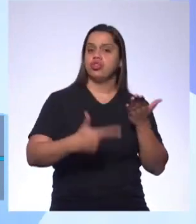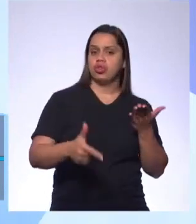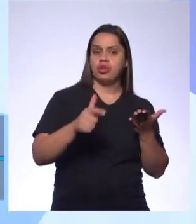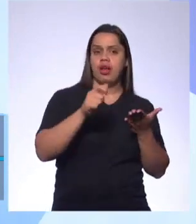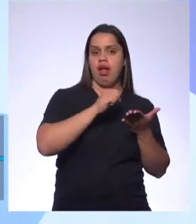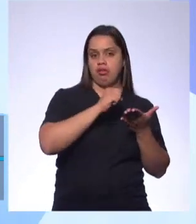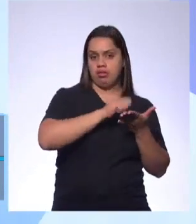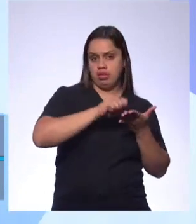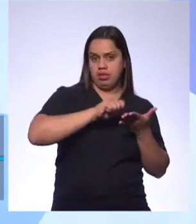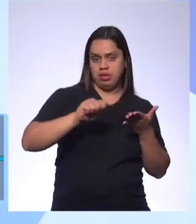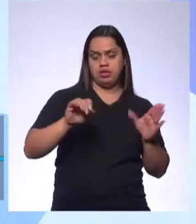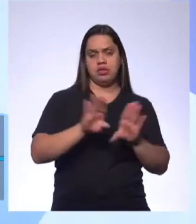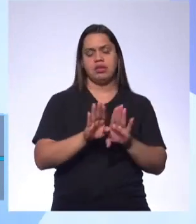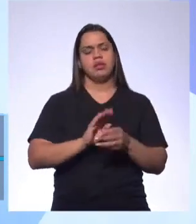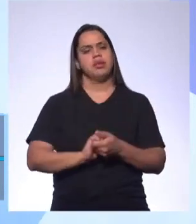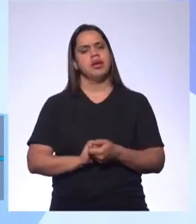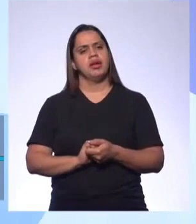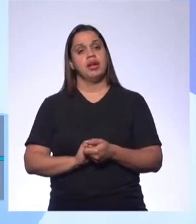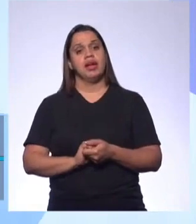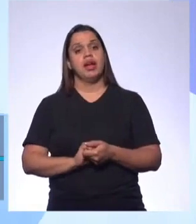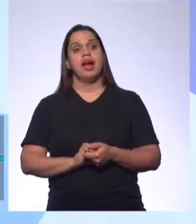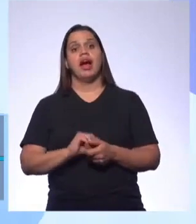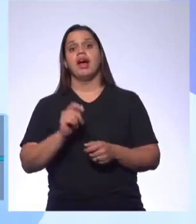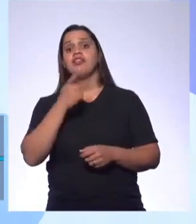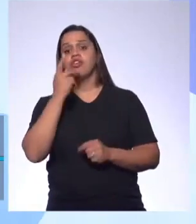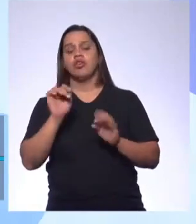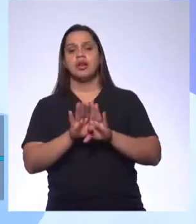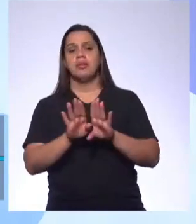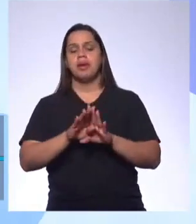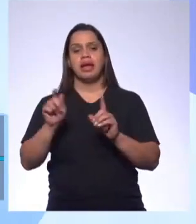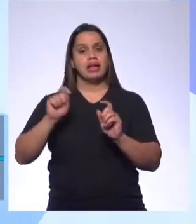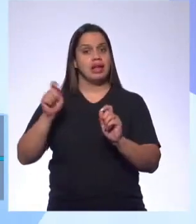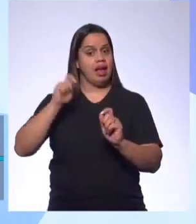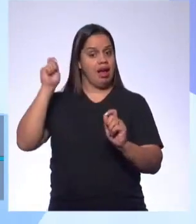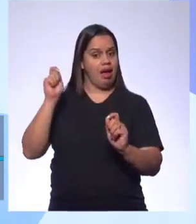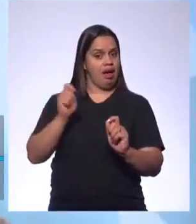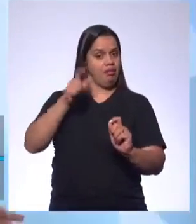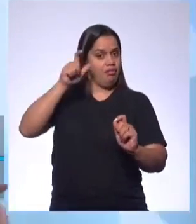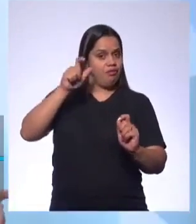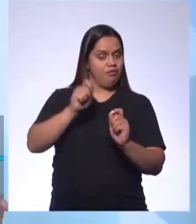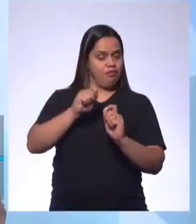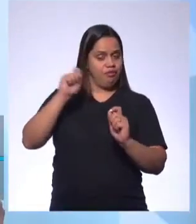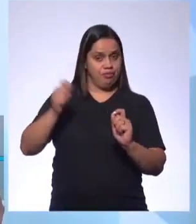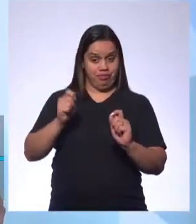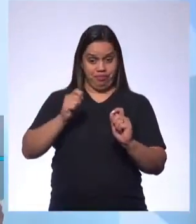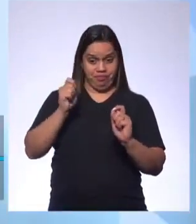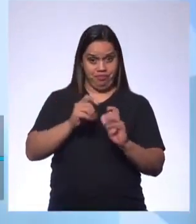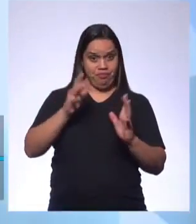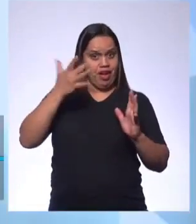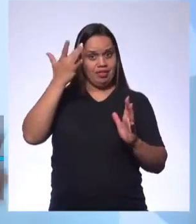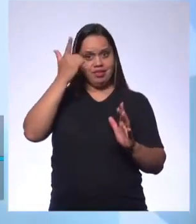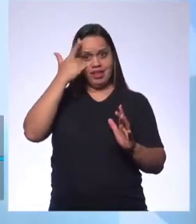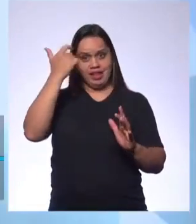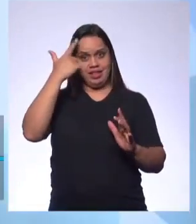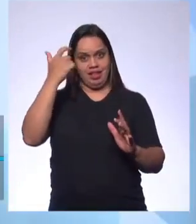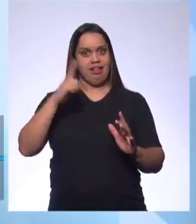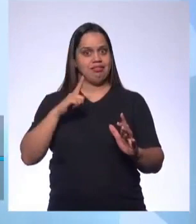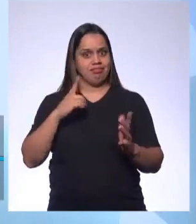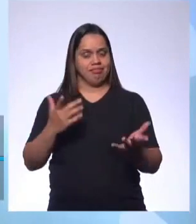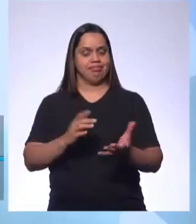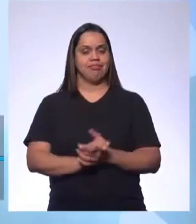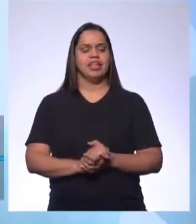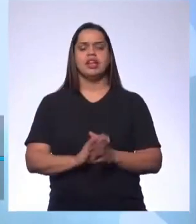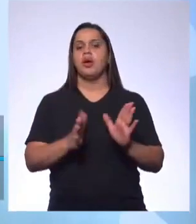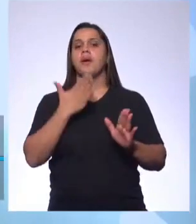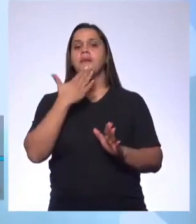jornalista. Isso. Escreveu A Fada que Tinha Ideias. Olha, está sabendo vários livros dela, né? Então, eu até peço para os